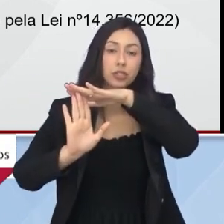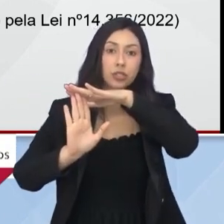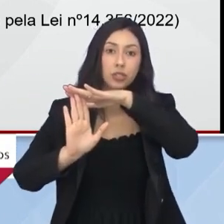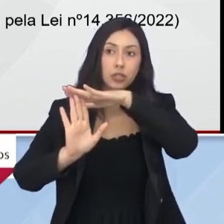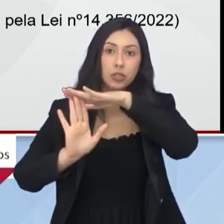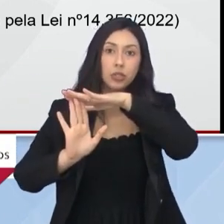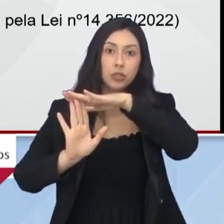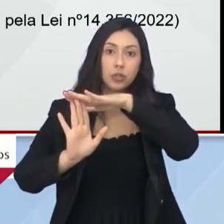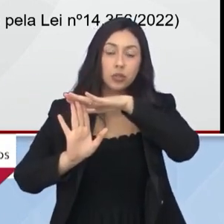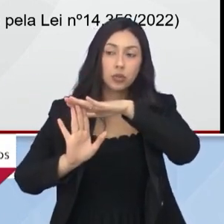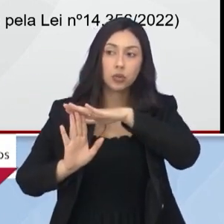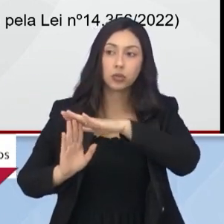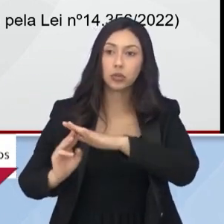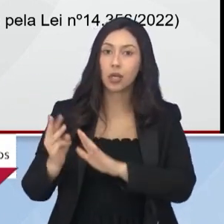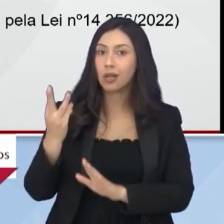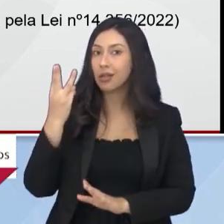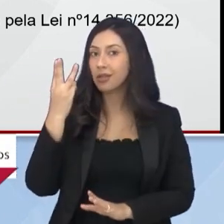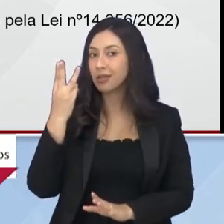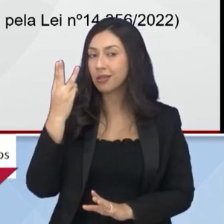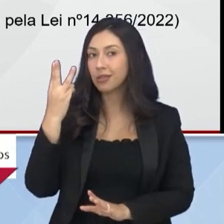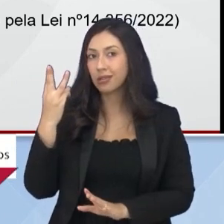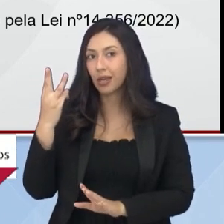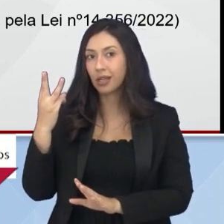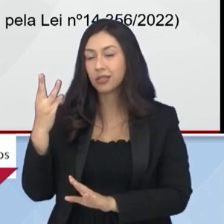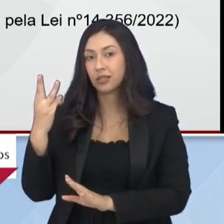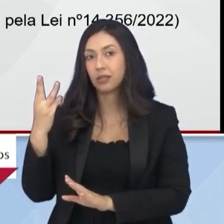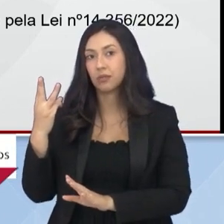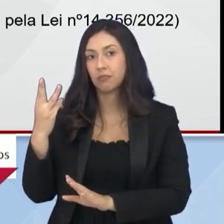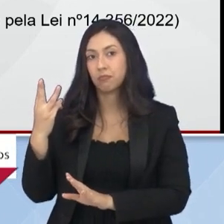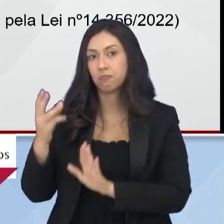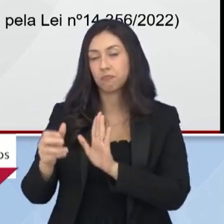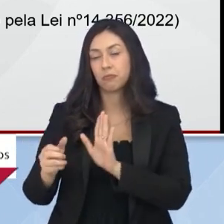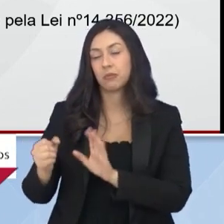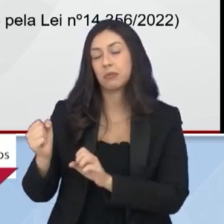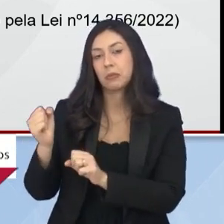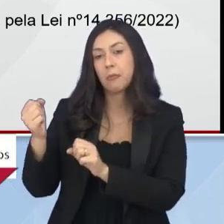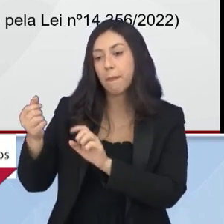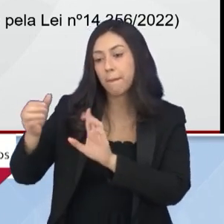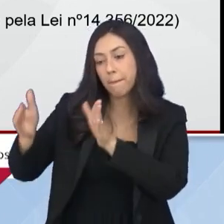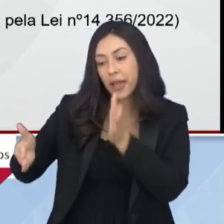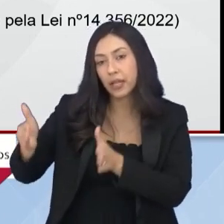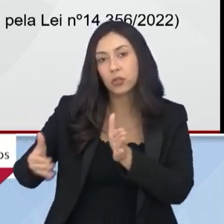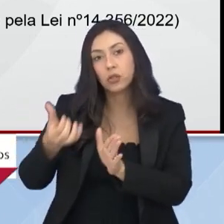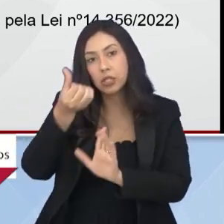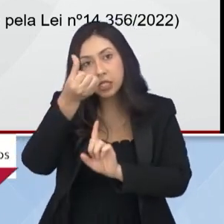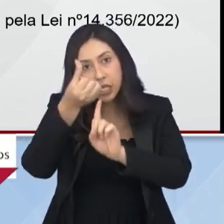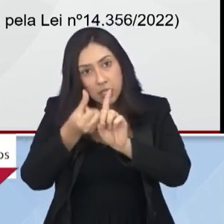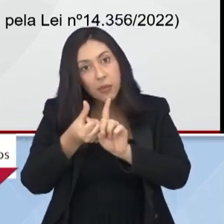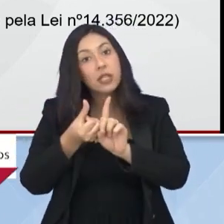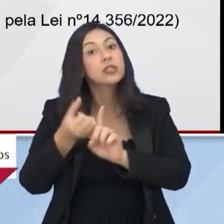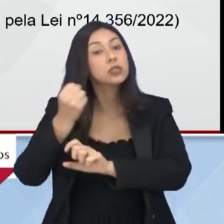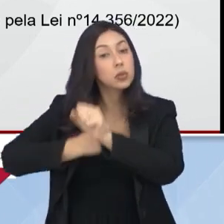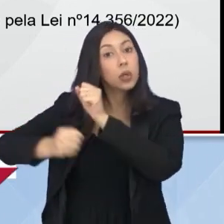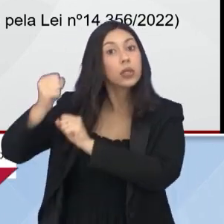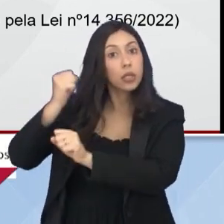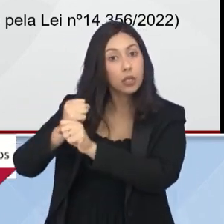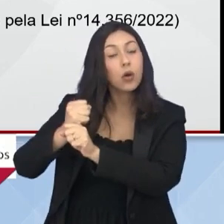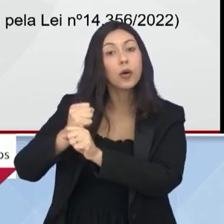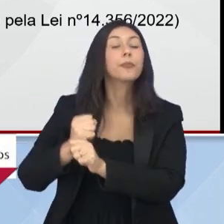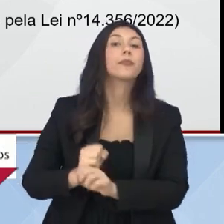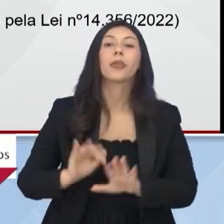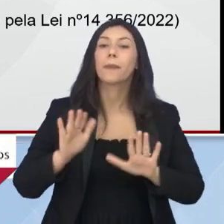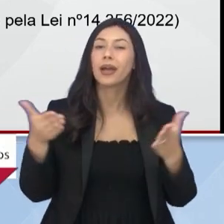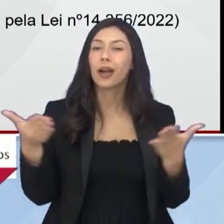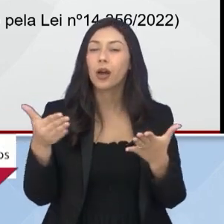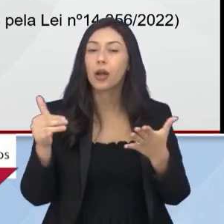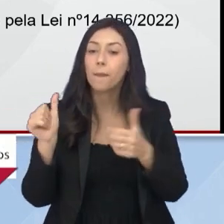três semestres dos três primeiros semestres dos anos anteriores dos três anos anteriores então agora teve uma